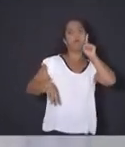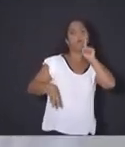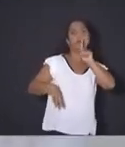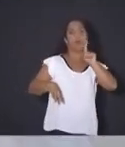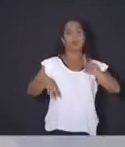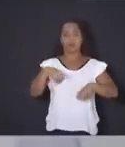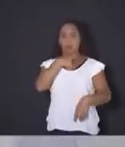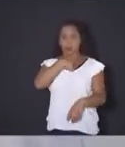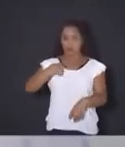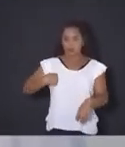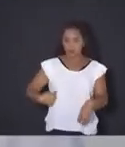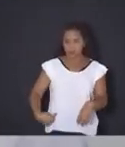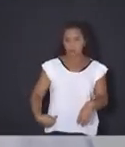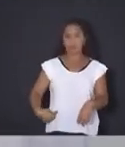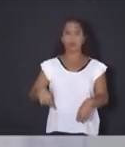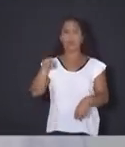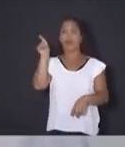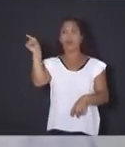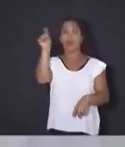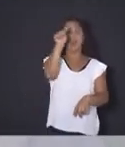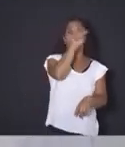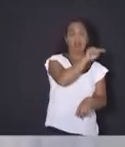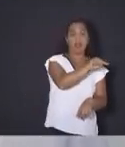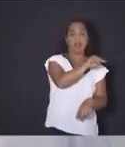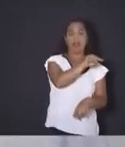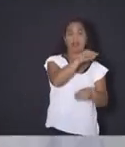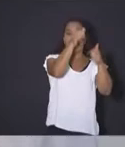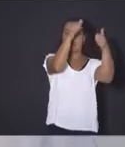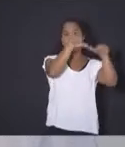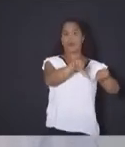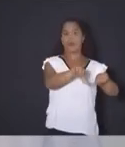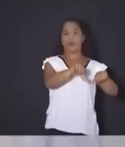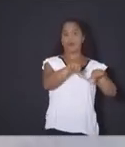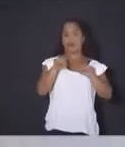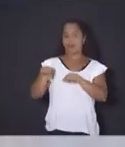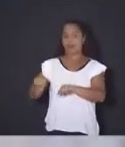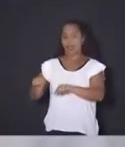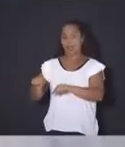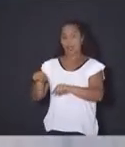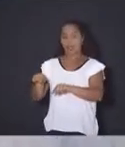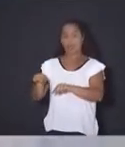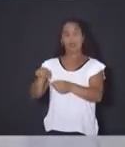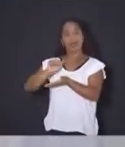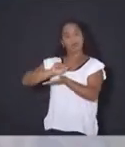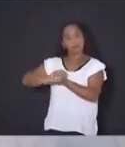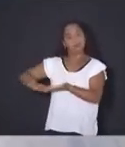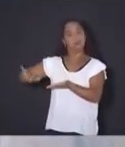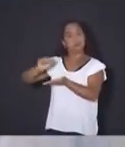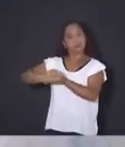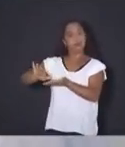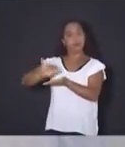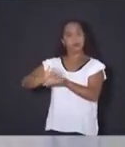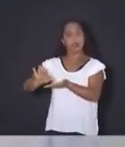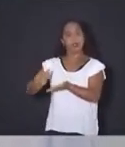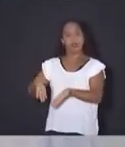reduzir os gastos públicos agravaria a crise piorar 'ia a situação dos mais pobres